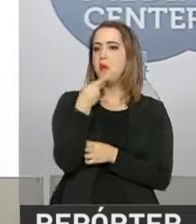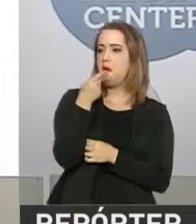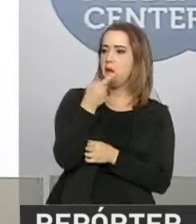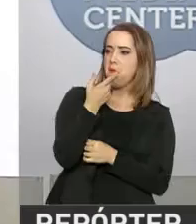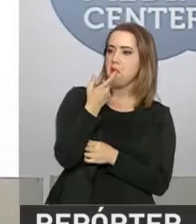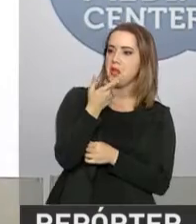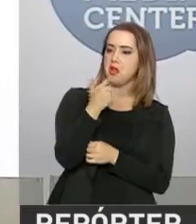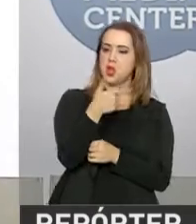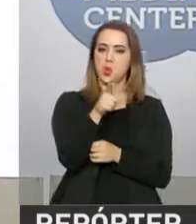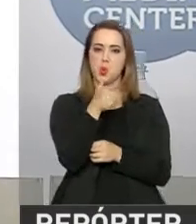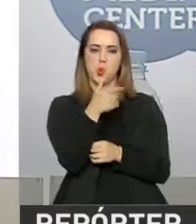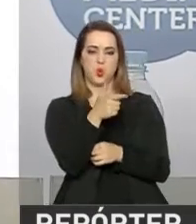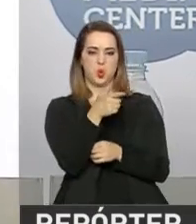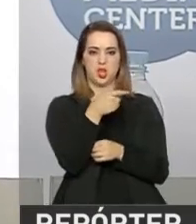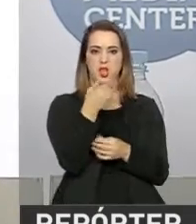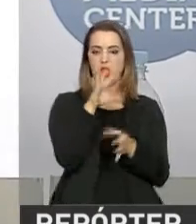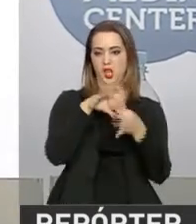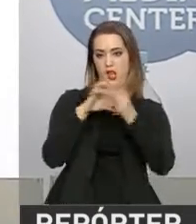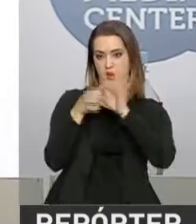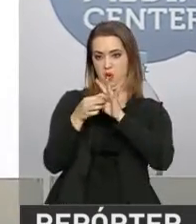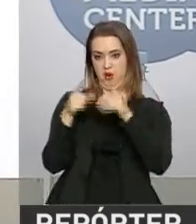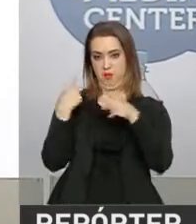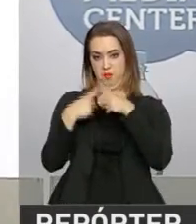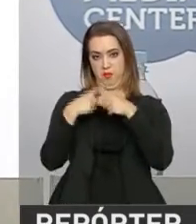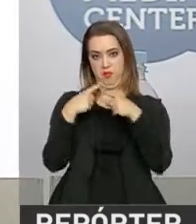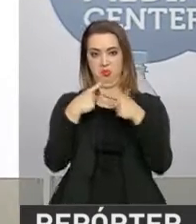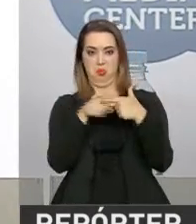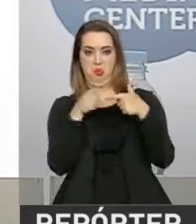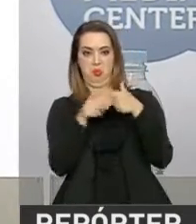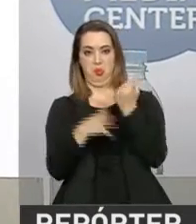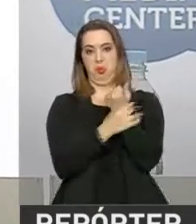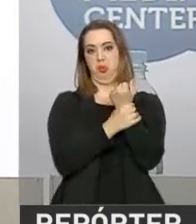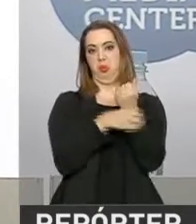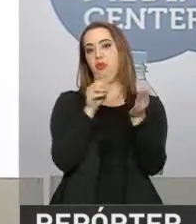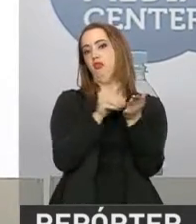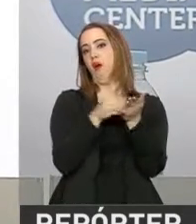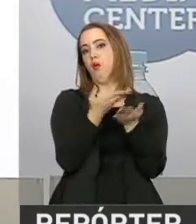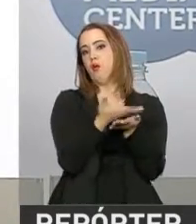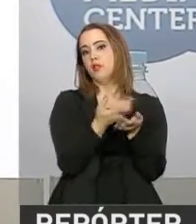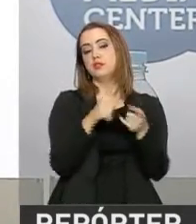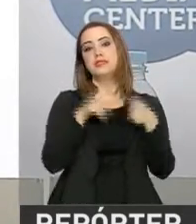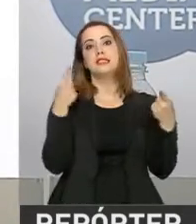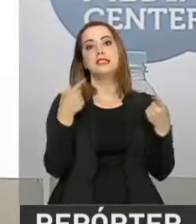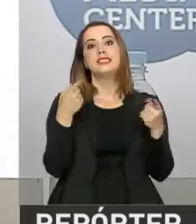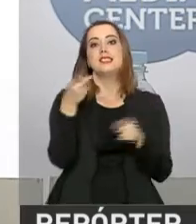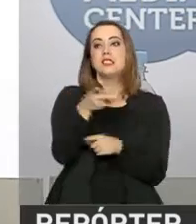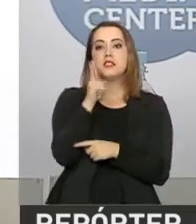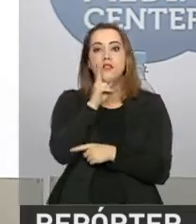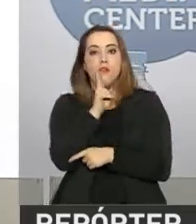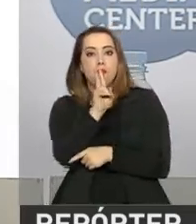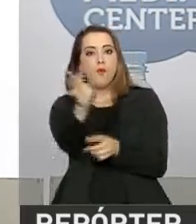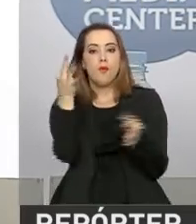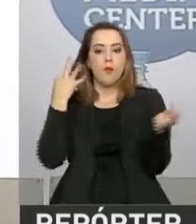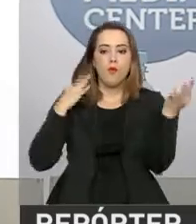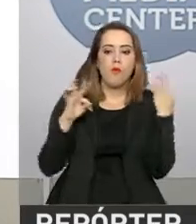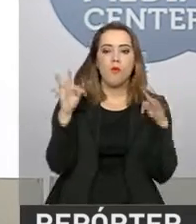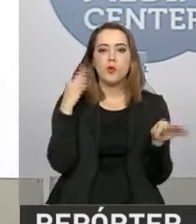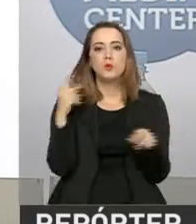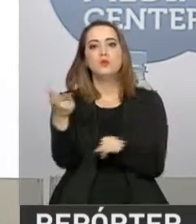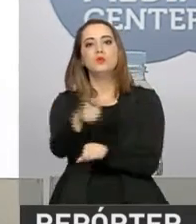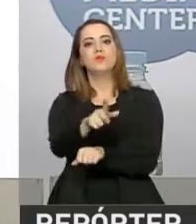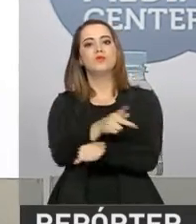A questão da segurança, vocês viram aqui a aprovação do nível de segurança pelo turista estrangeiro.